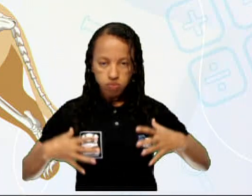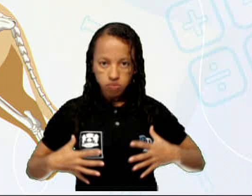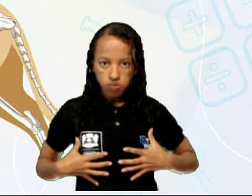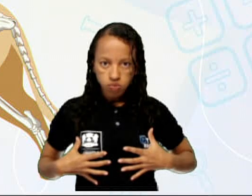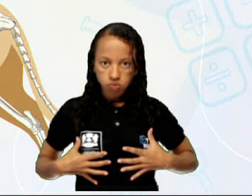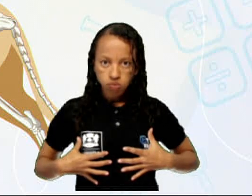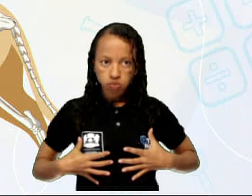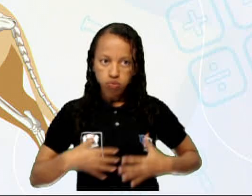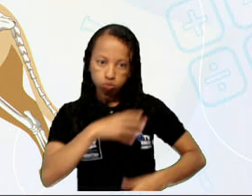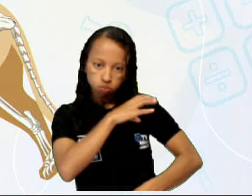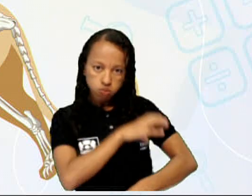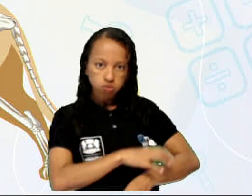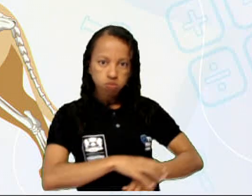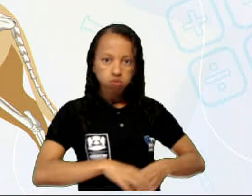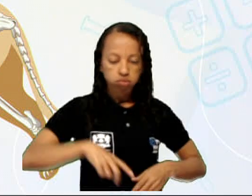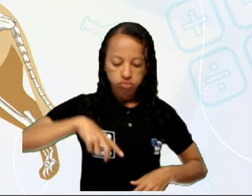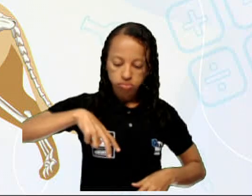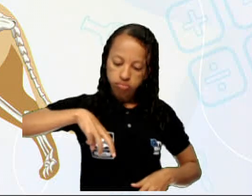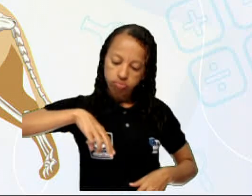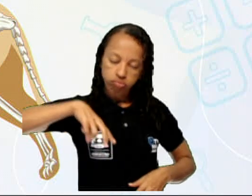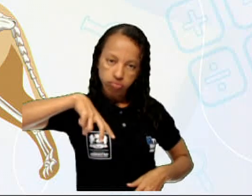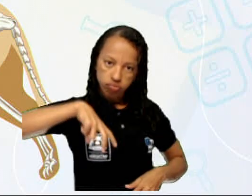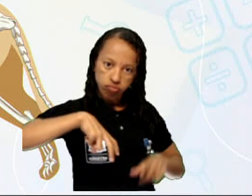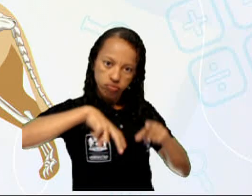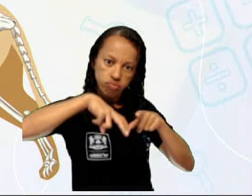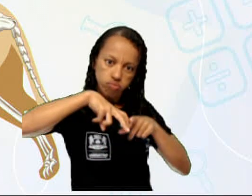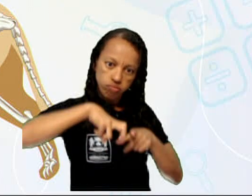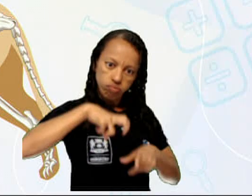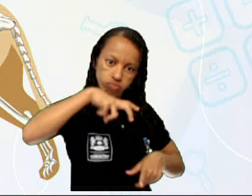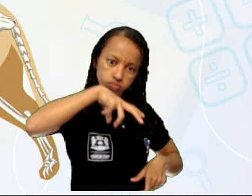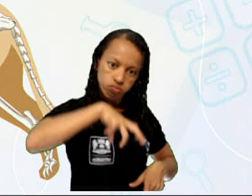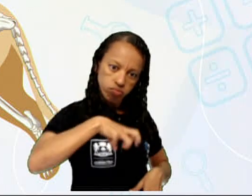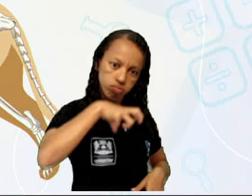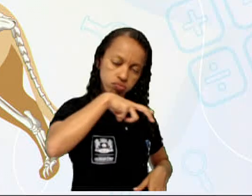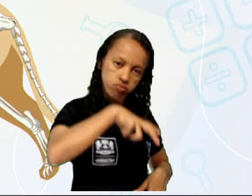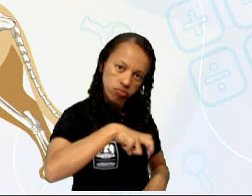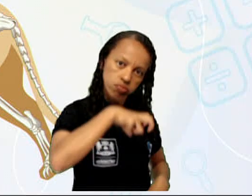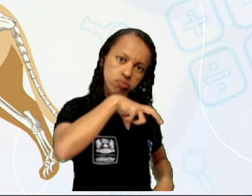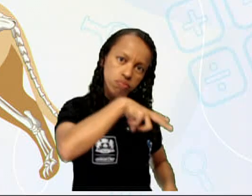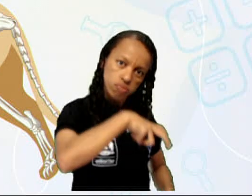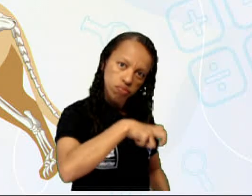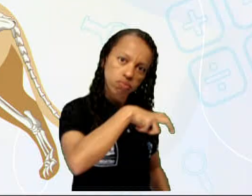membros locomotores, que são aqueles necessários para que eles se locomovam.